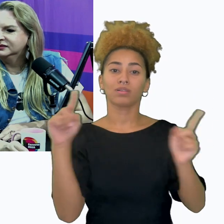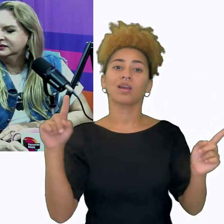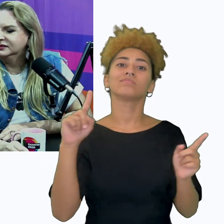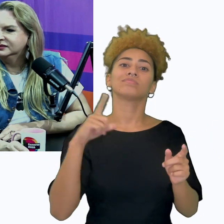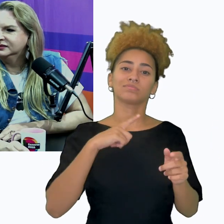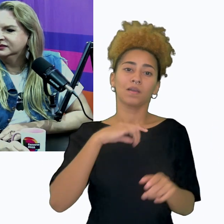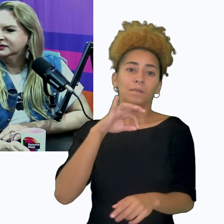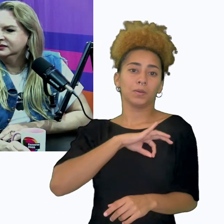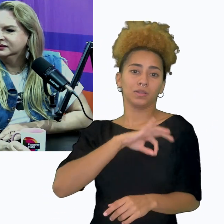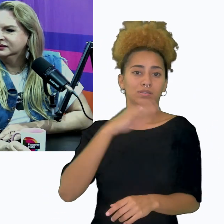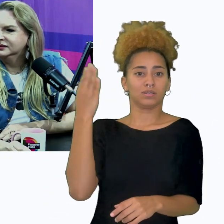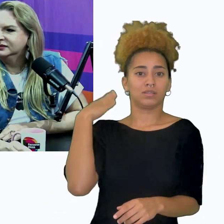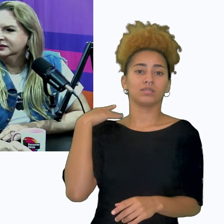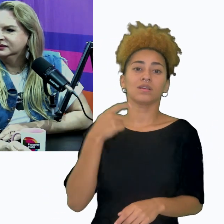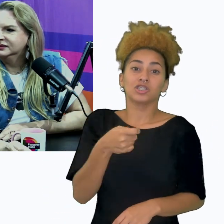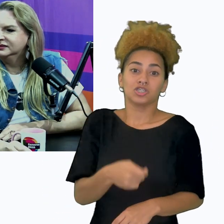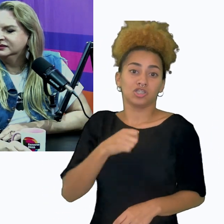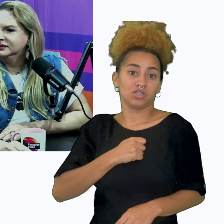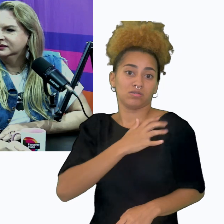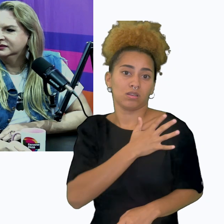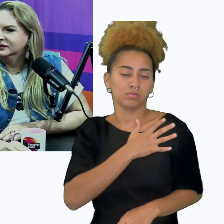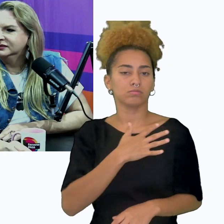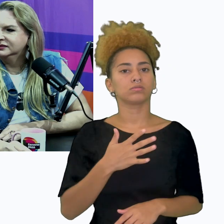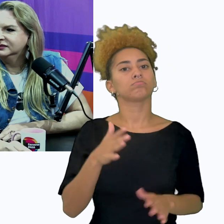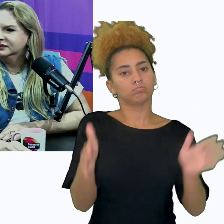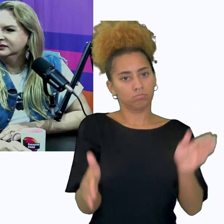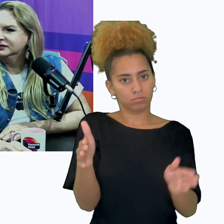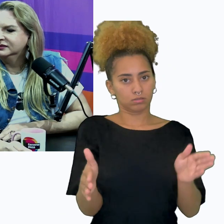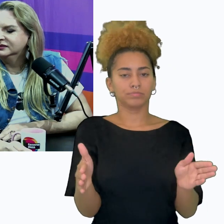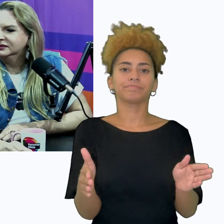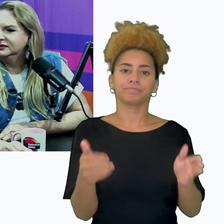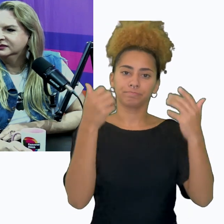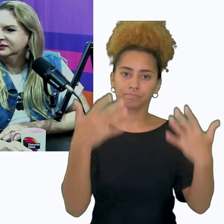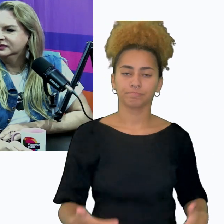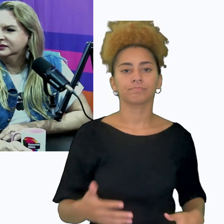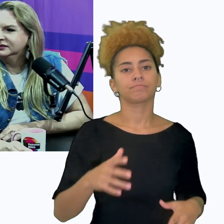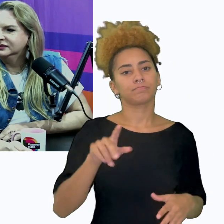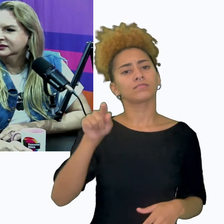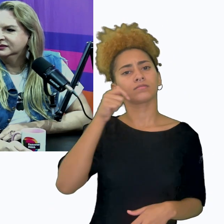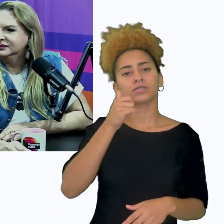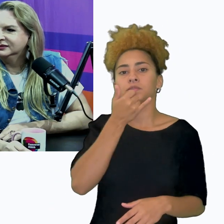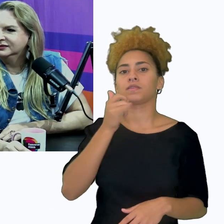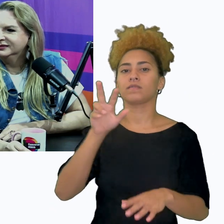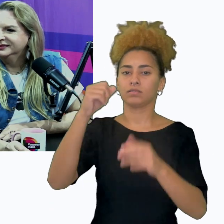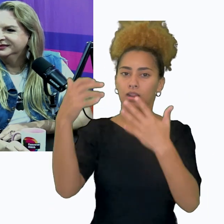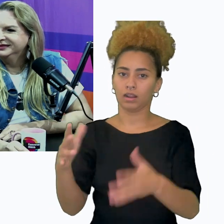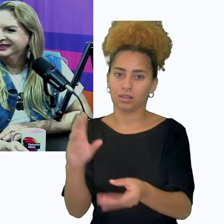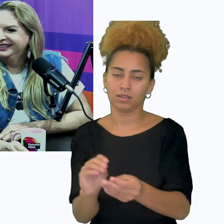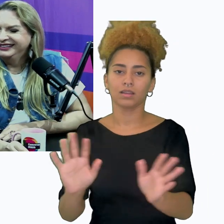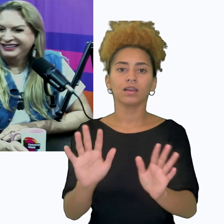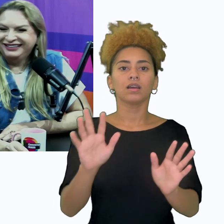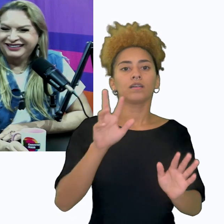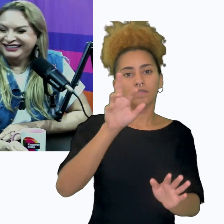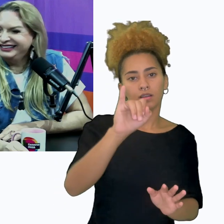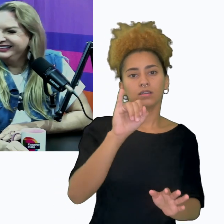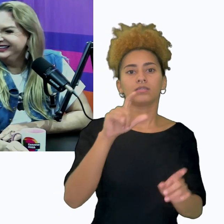Só que eu tinha que passar por tudo aquilo ali, pela polícia, na época da ditadura. Então foi muito complicada. Tu quer que eu conte agora? Tem que deixar lá ele contar também alguma coisa, né? Mas aí vem